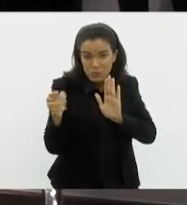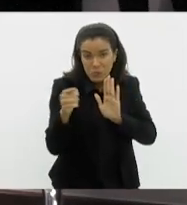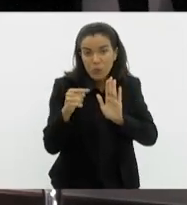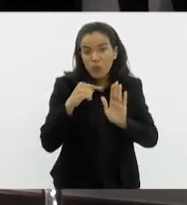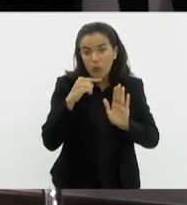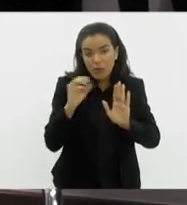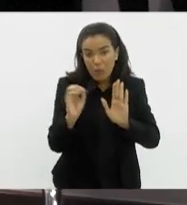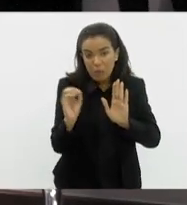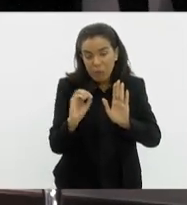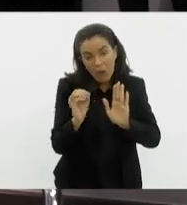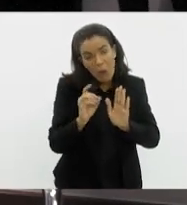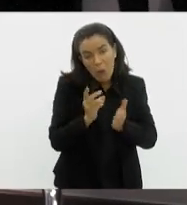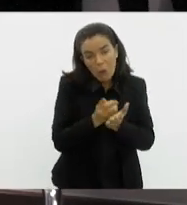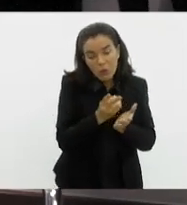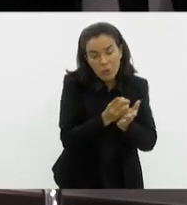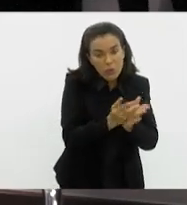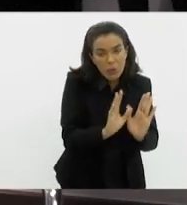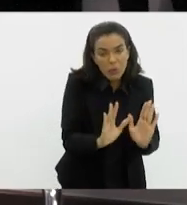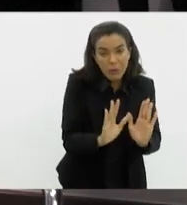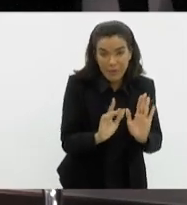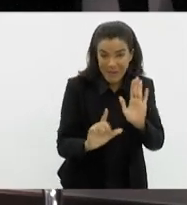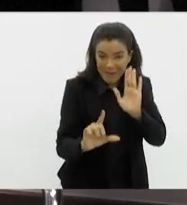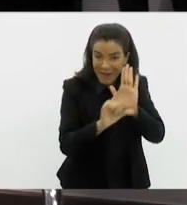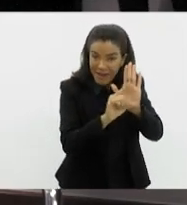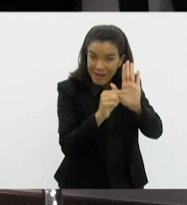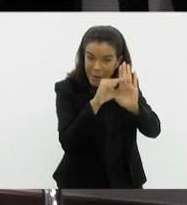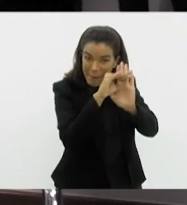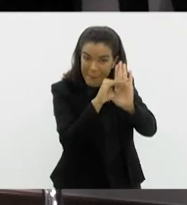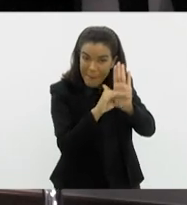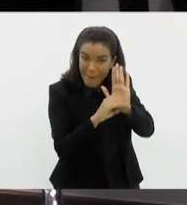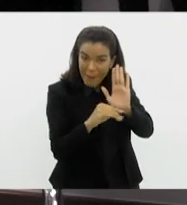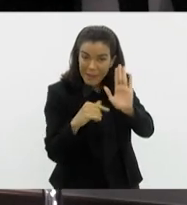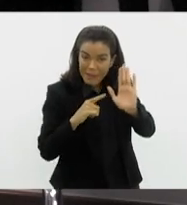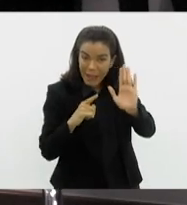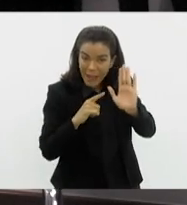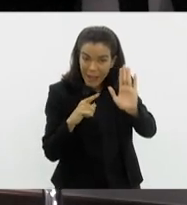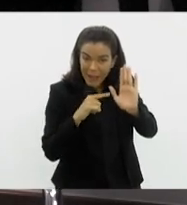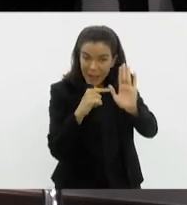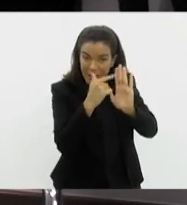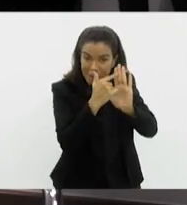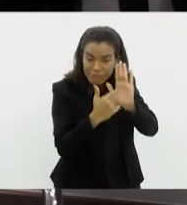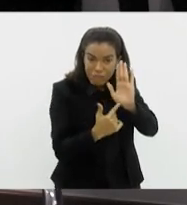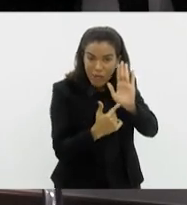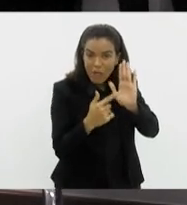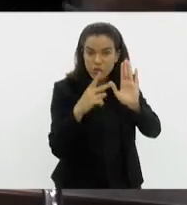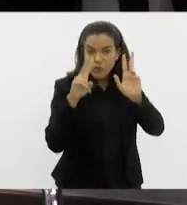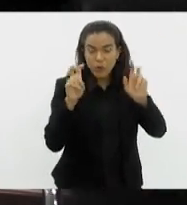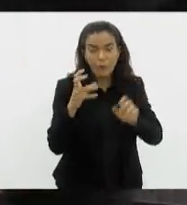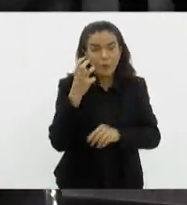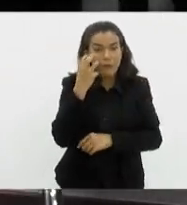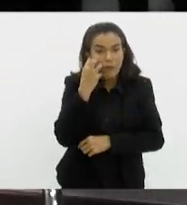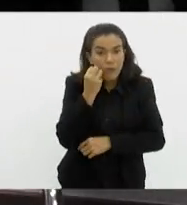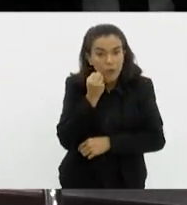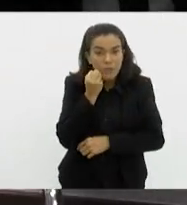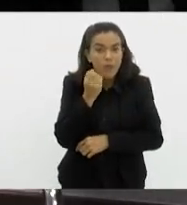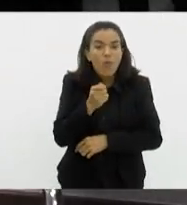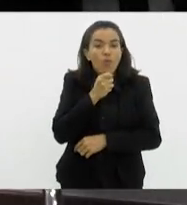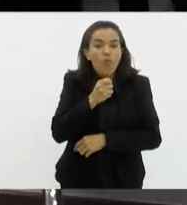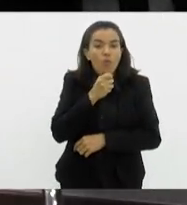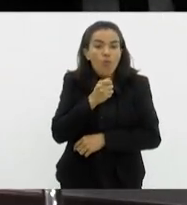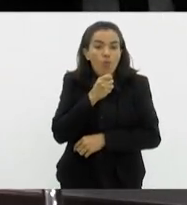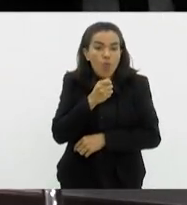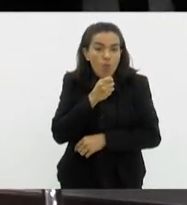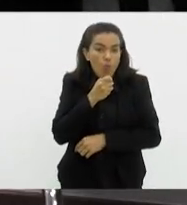meu voto divergente e a gente vota. Agora, legalmente, eu tenho dúvida se existe essa figura jurídica da adoção quando a criança ainda